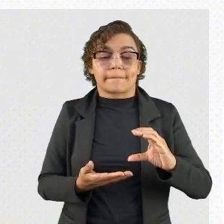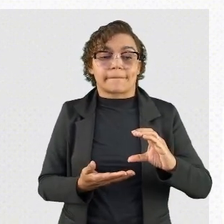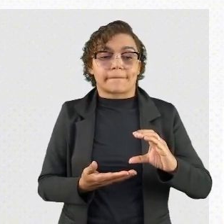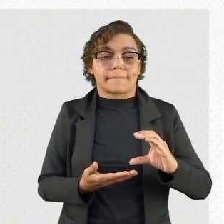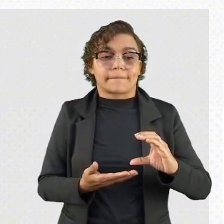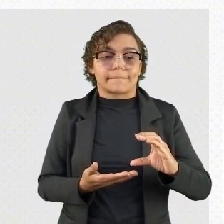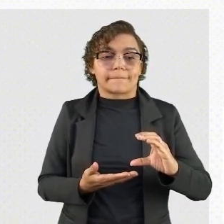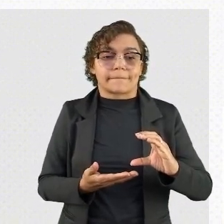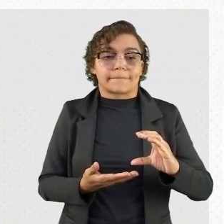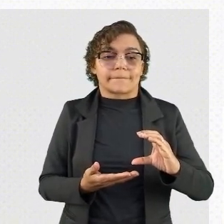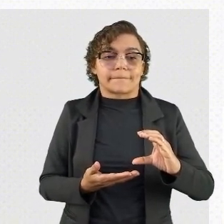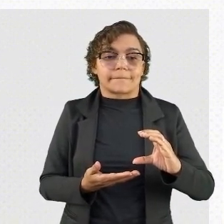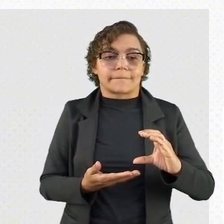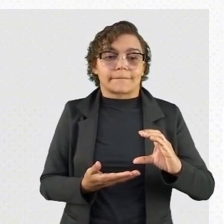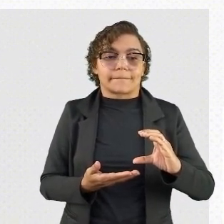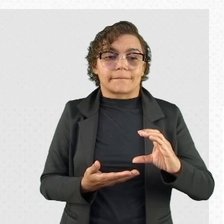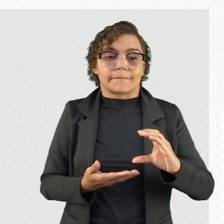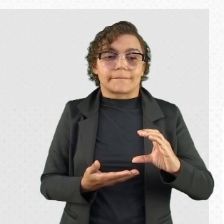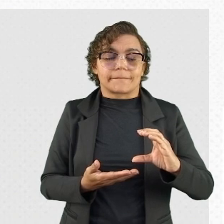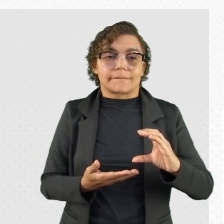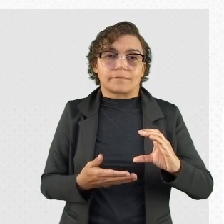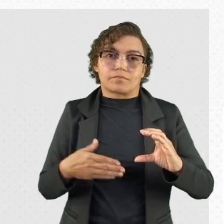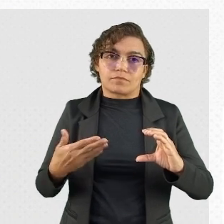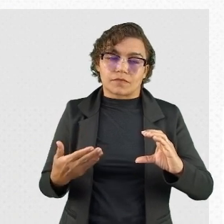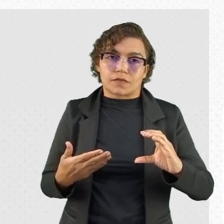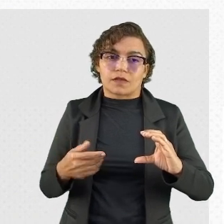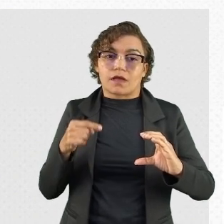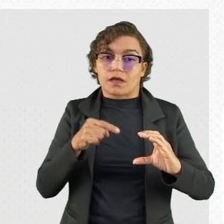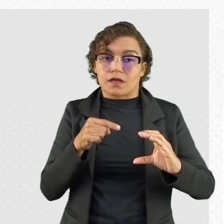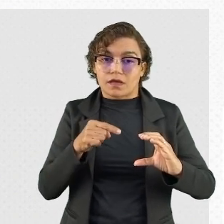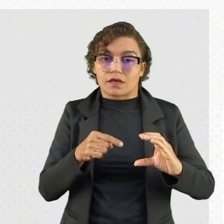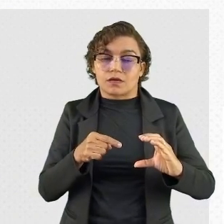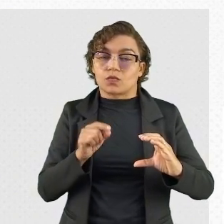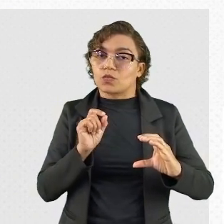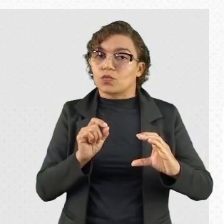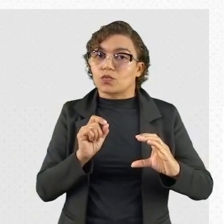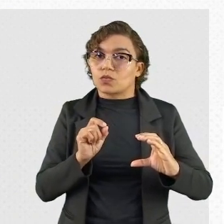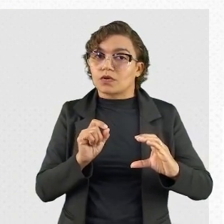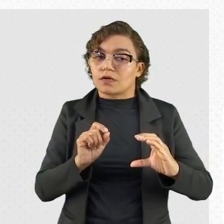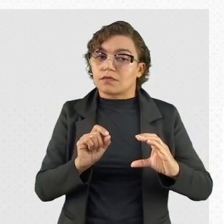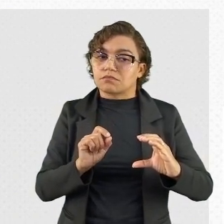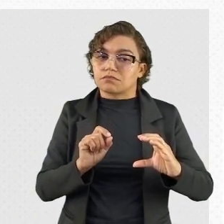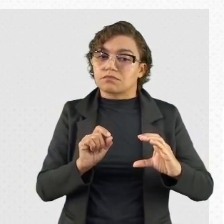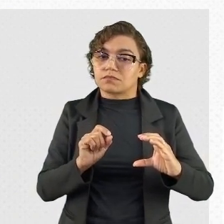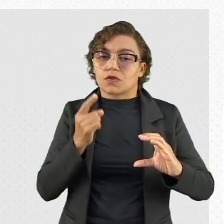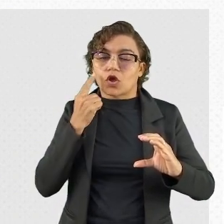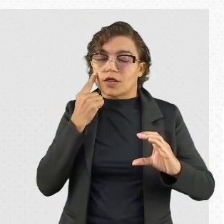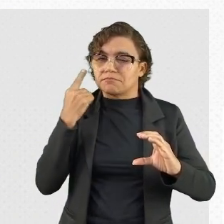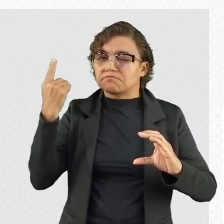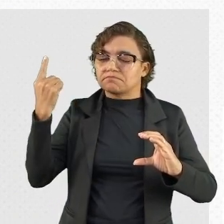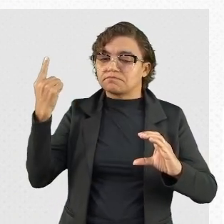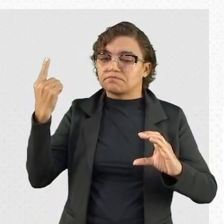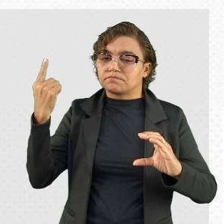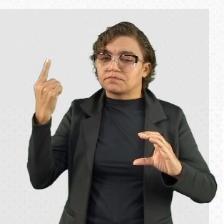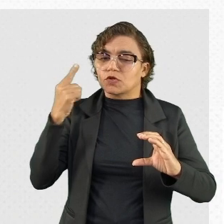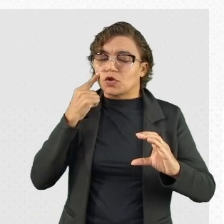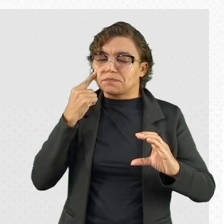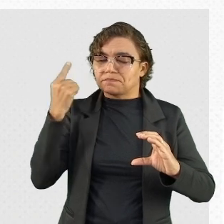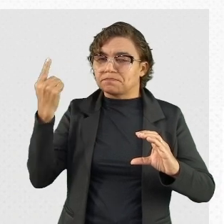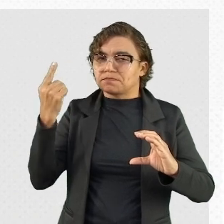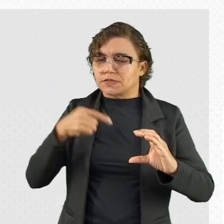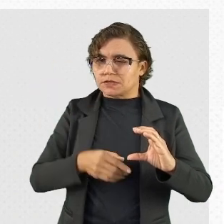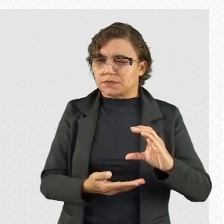o panteísmo, o panteísmo é a defesa da convivência harmônica de fé e razão, uma vez que o